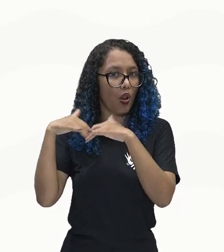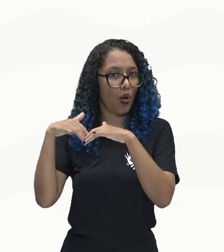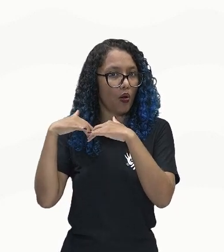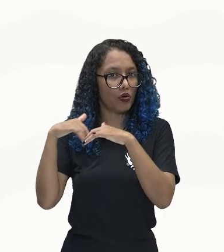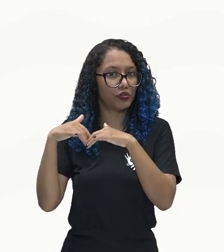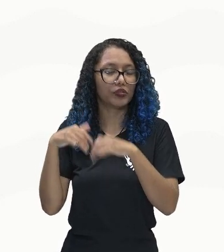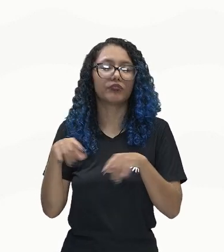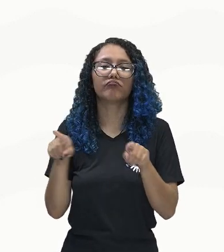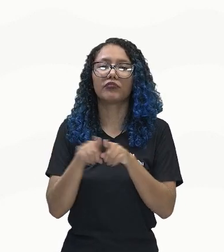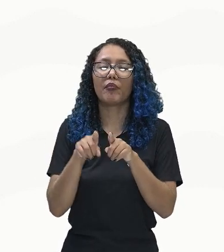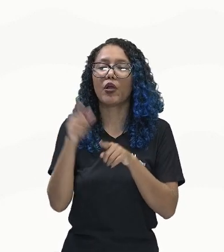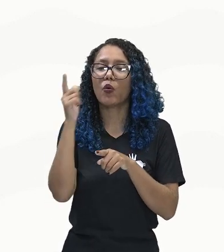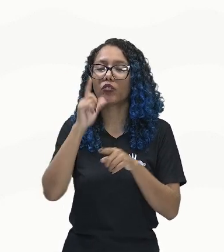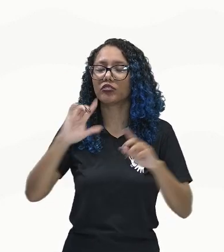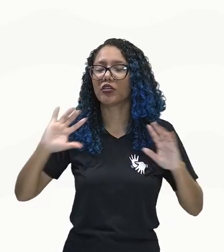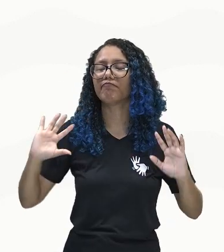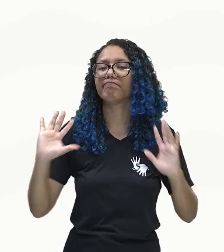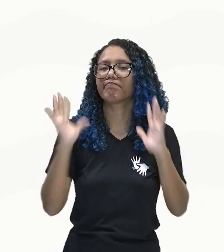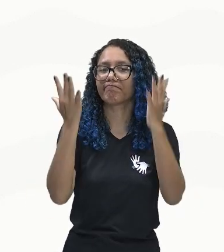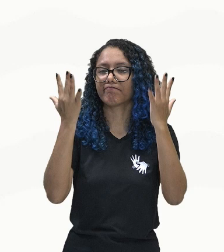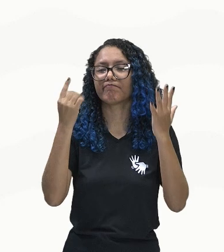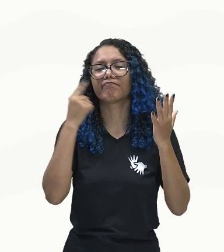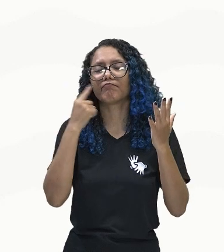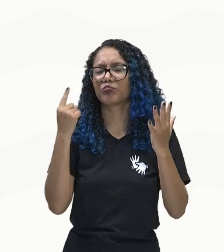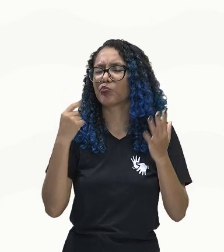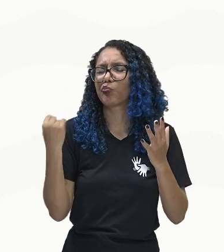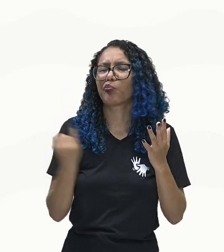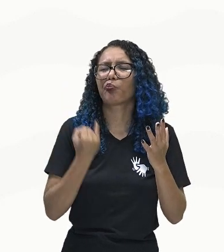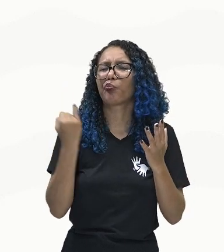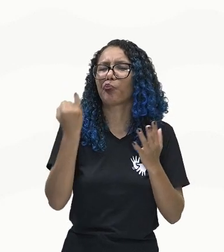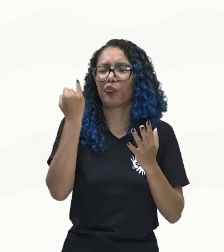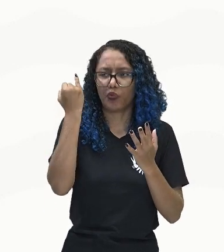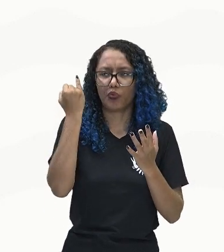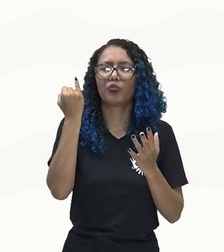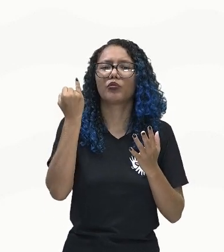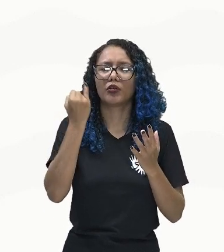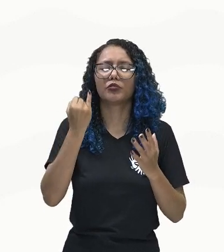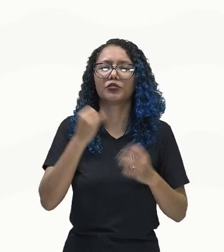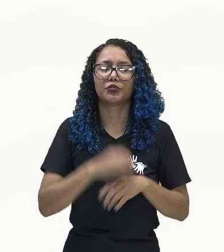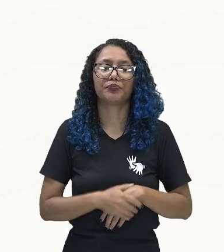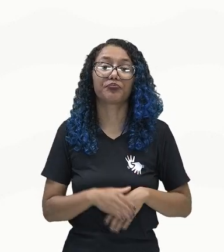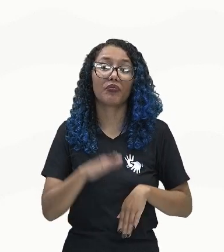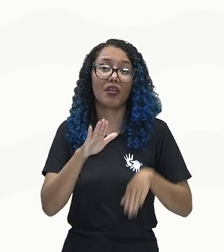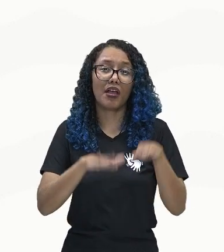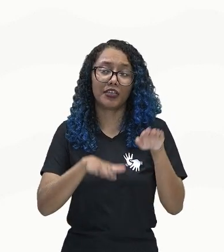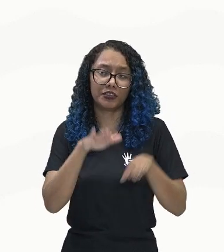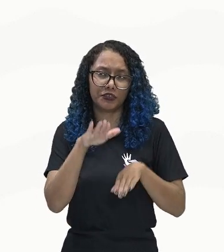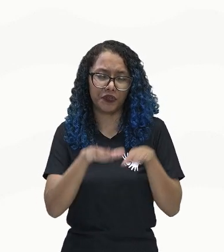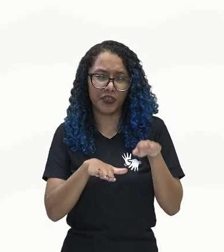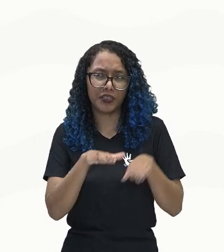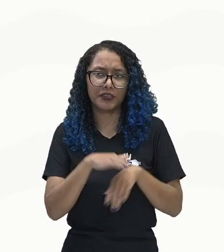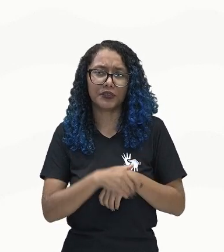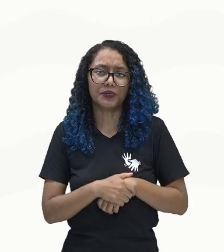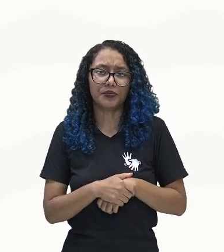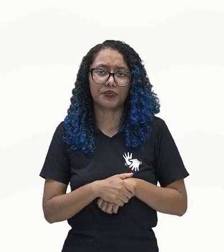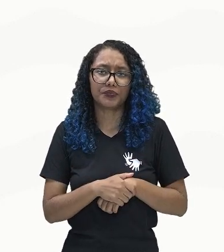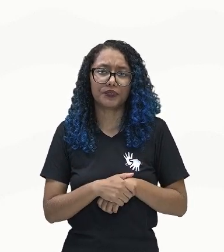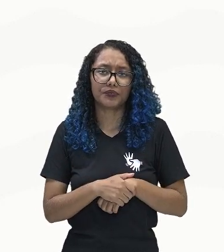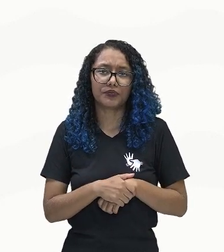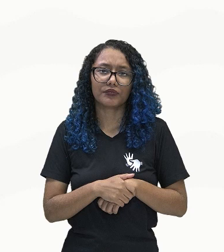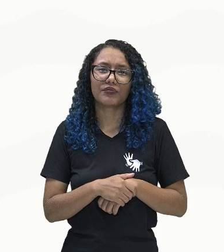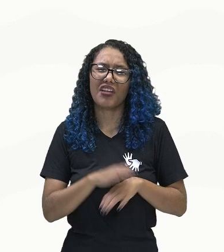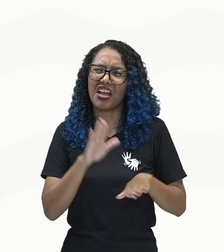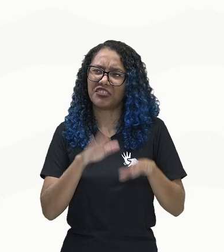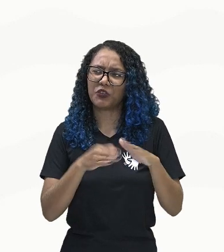suas conquistas. Isso aqui é muito importante. Celebrar as nossas conquistas. A gente tem o péssimo costume,